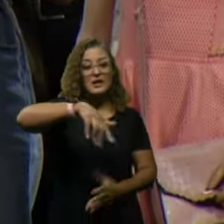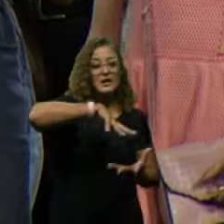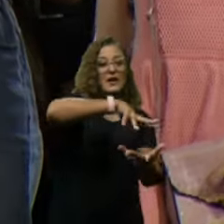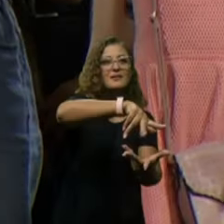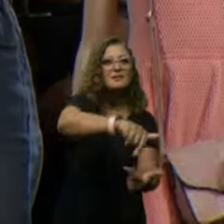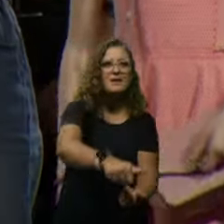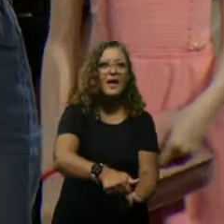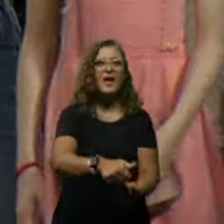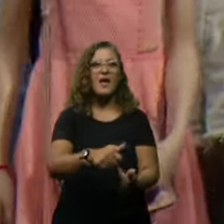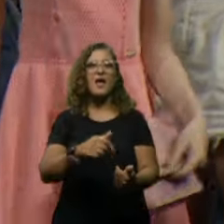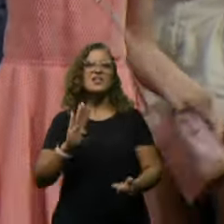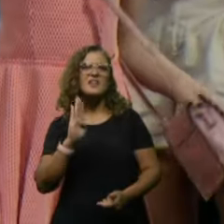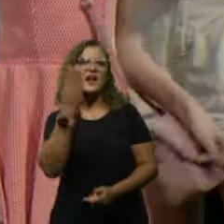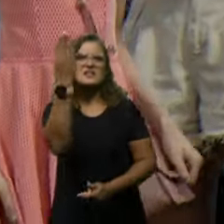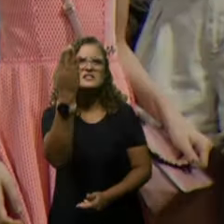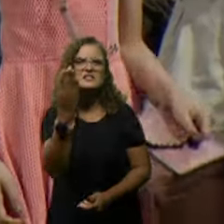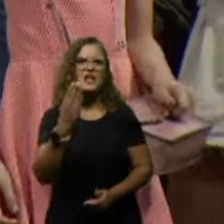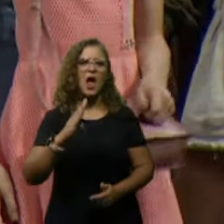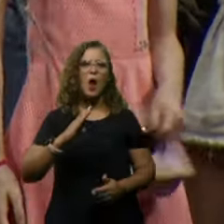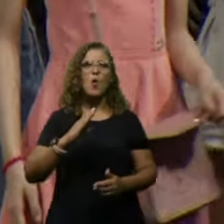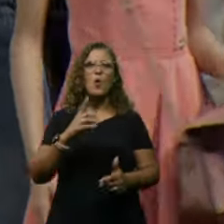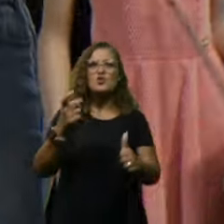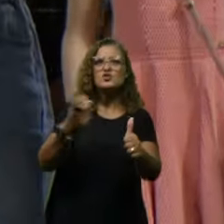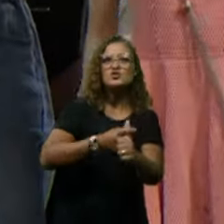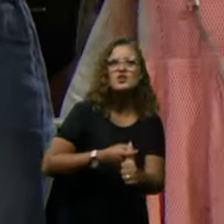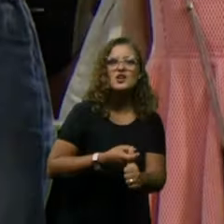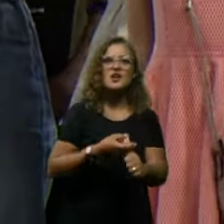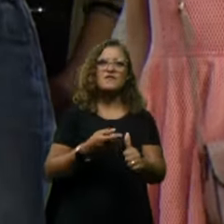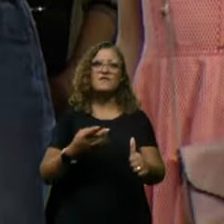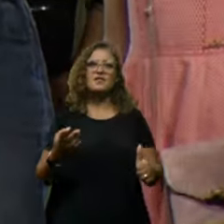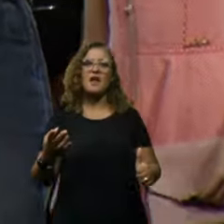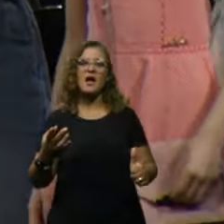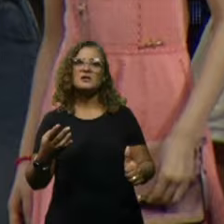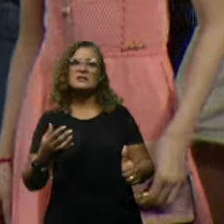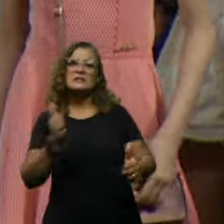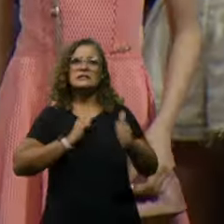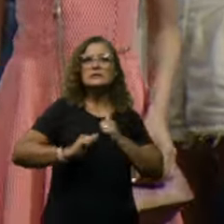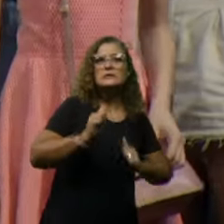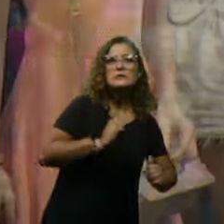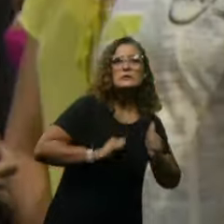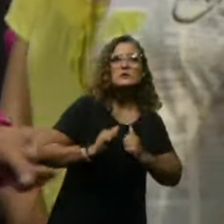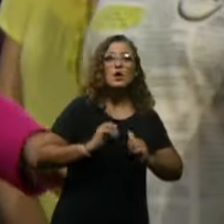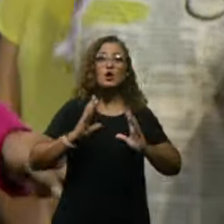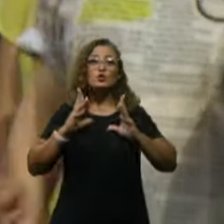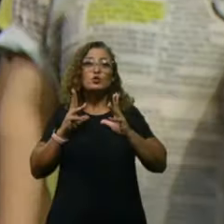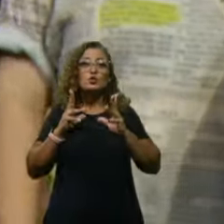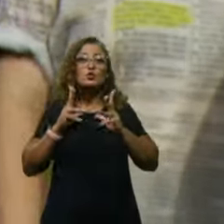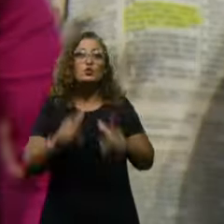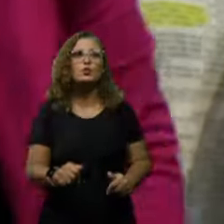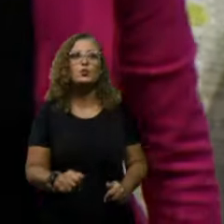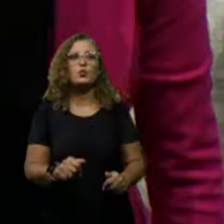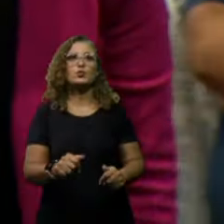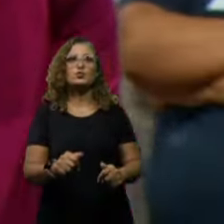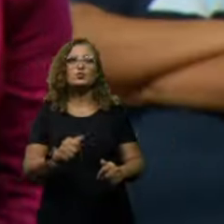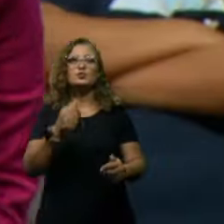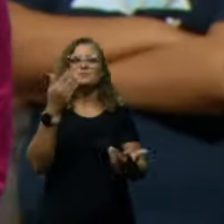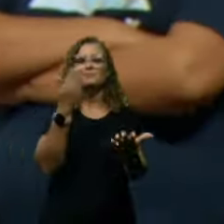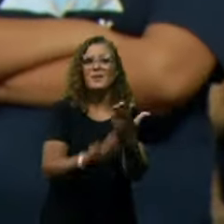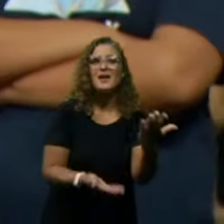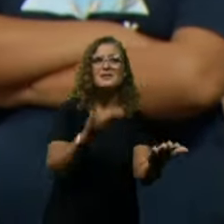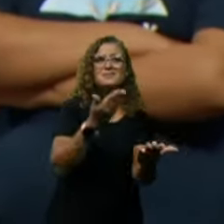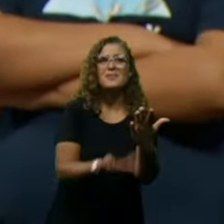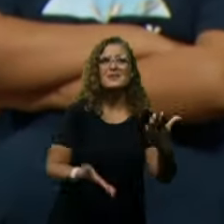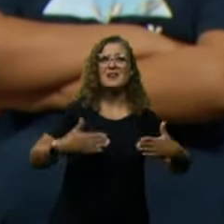traição te consome decepção te consome dívida te consome e tu fica assim como sabendo que se morreu vai para o céu mas cheio de medo da